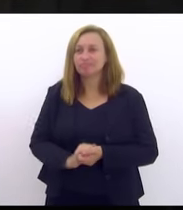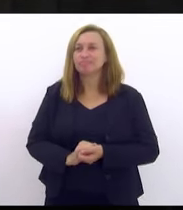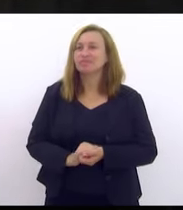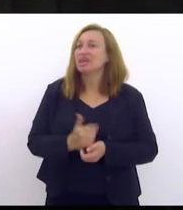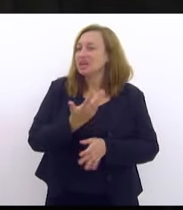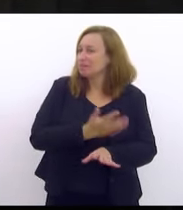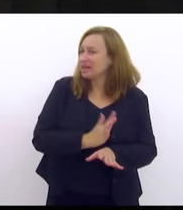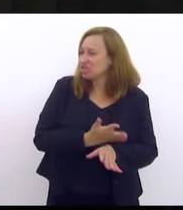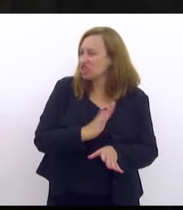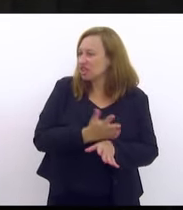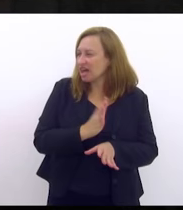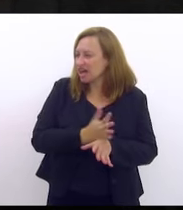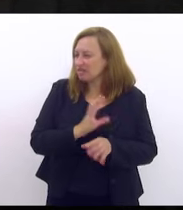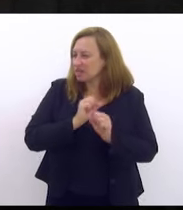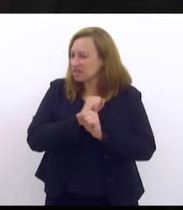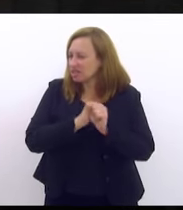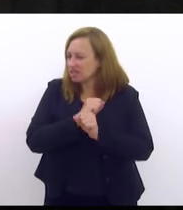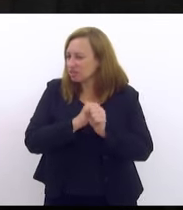tempo,